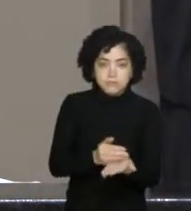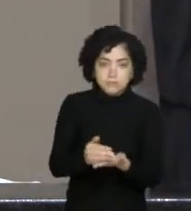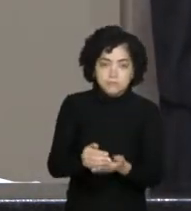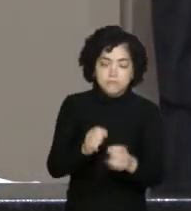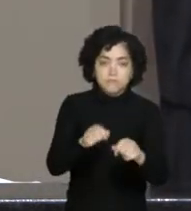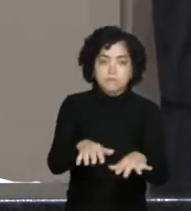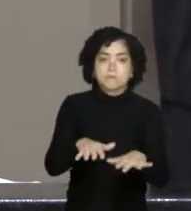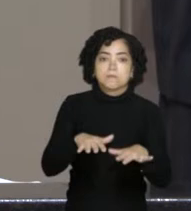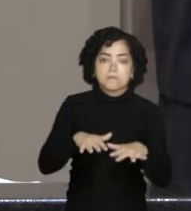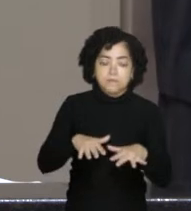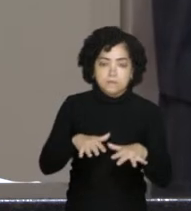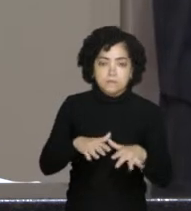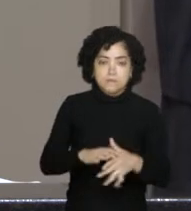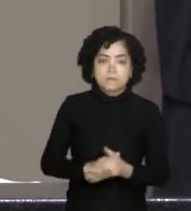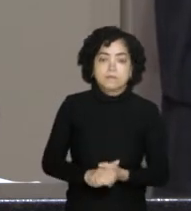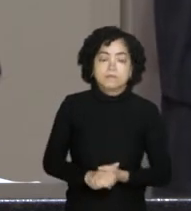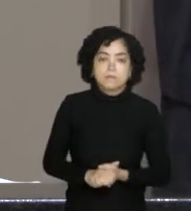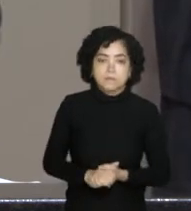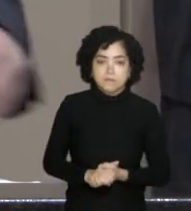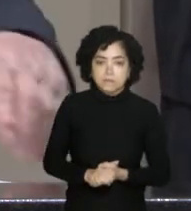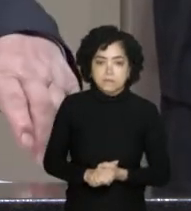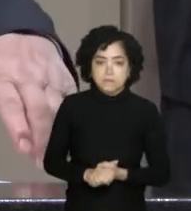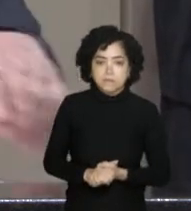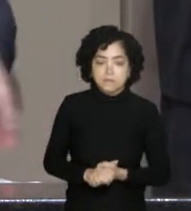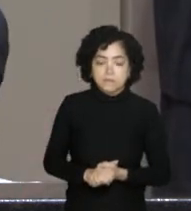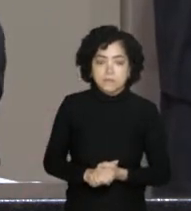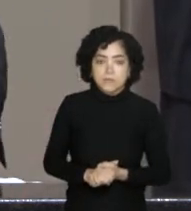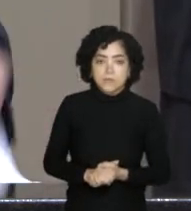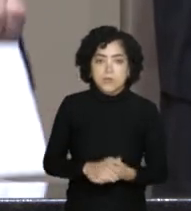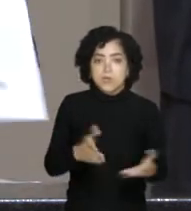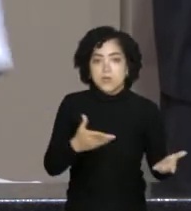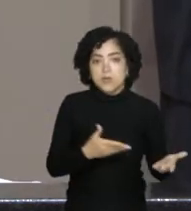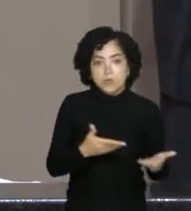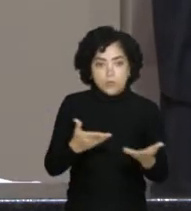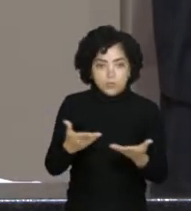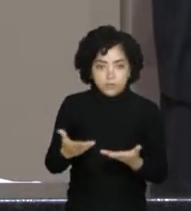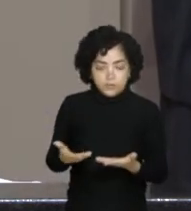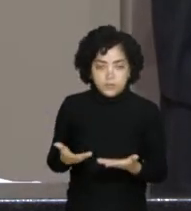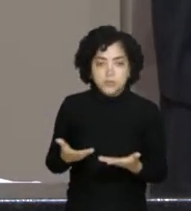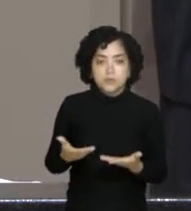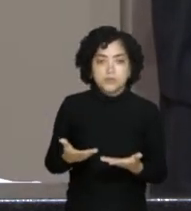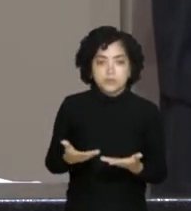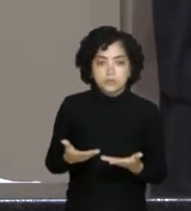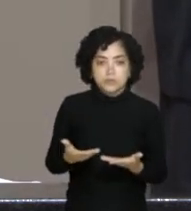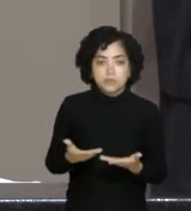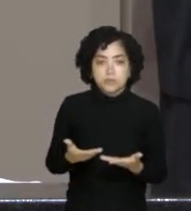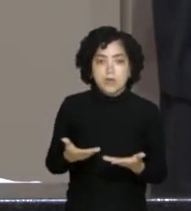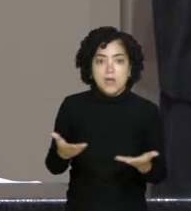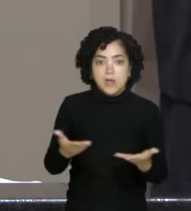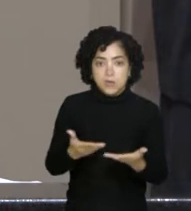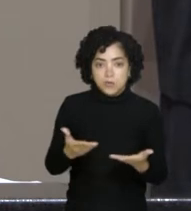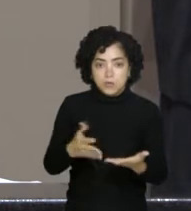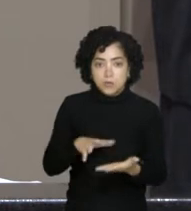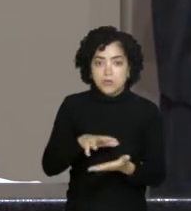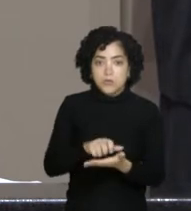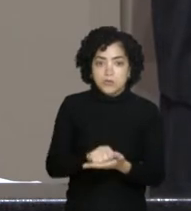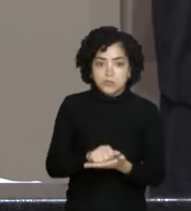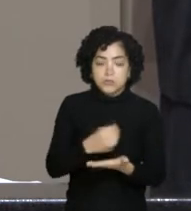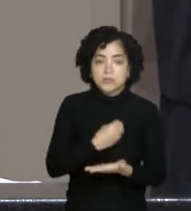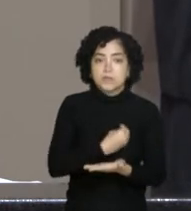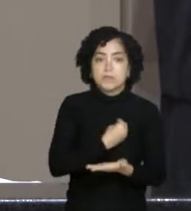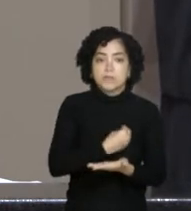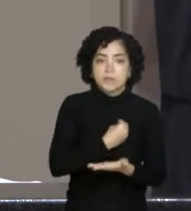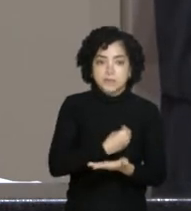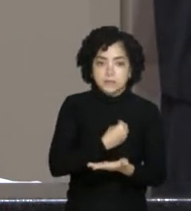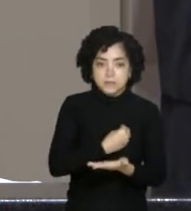declaro aberta a presente sessão e desde já fazendo o registro da presença da